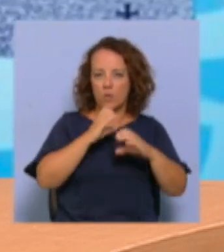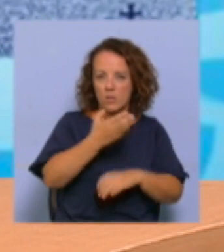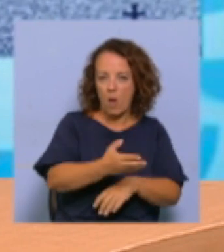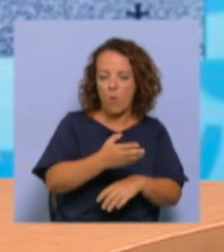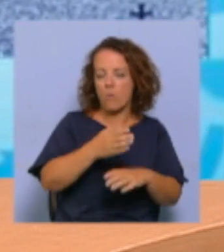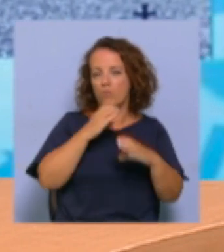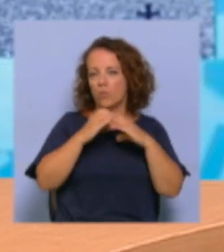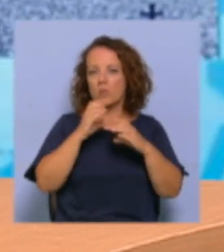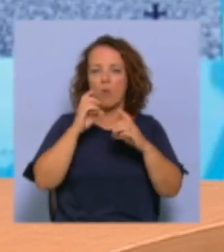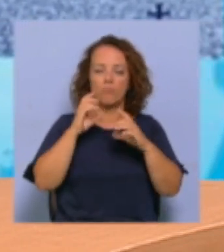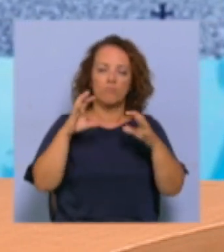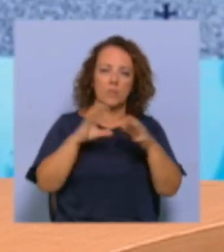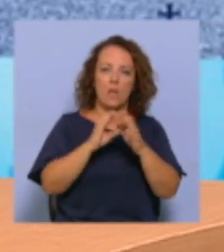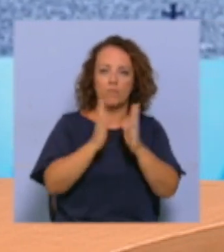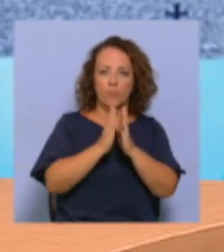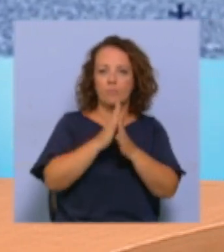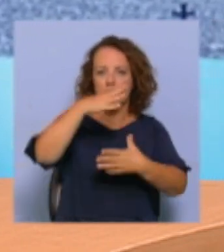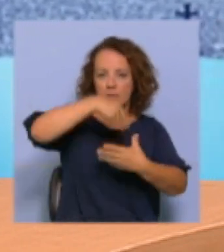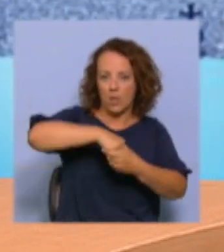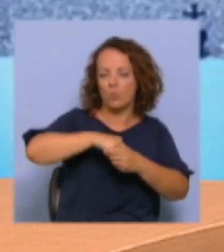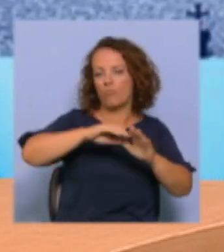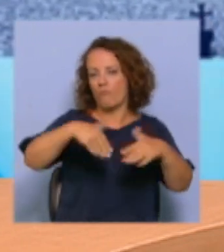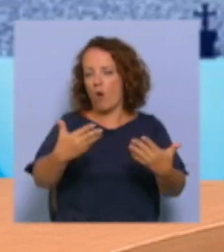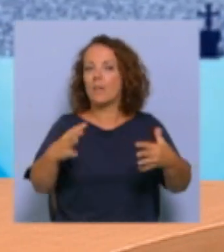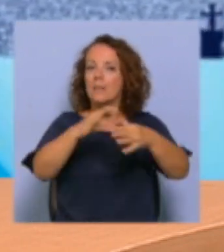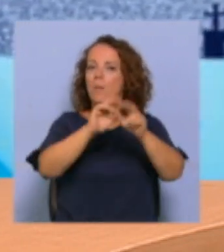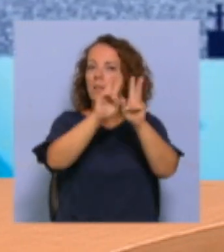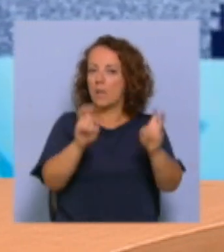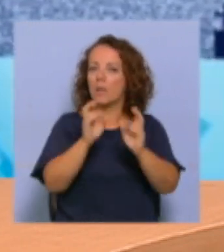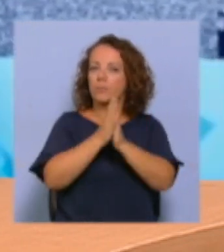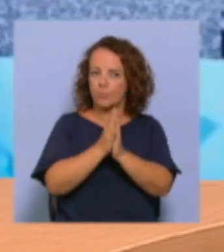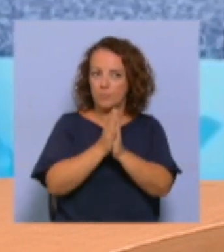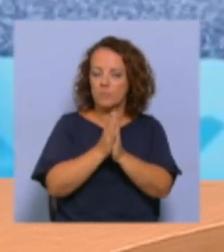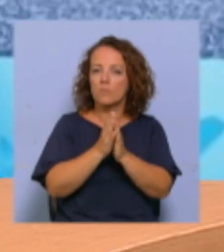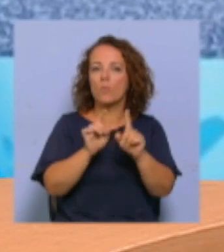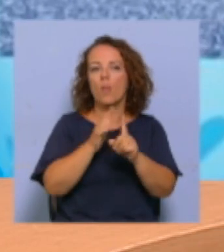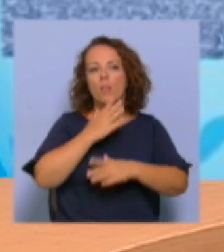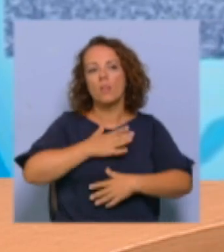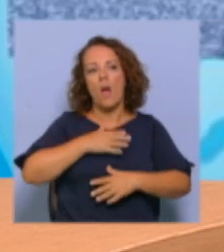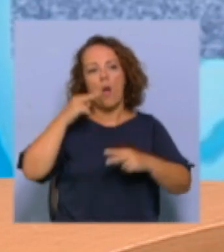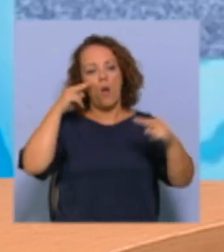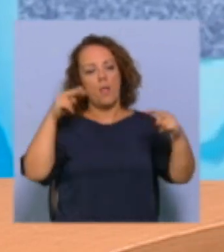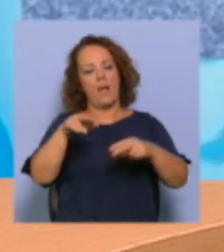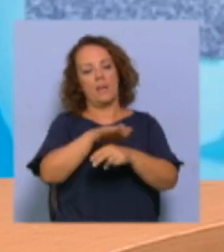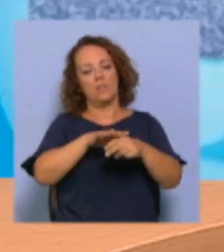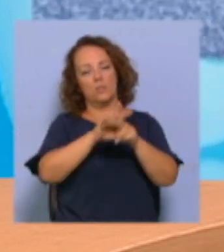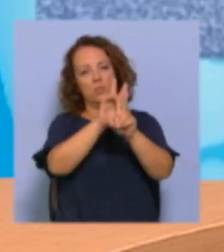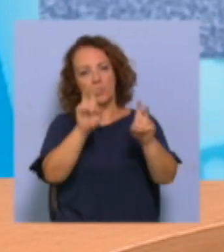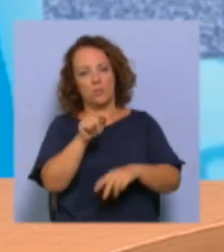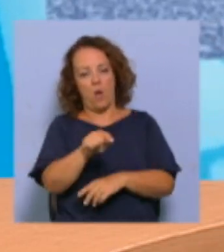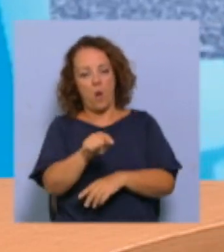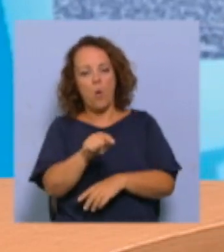comunicação social da Igreja, ou na Igreja e pela Igreja, que conseguíssemos olhar para esta questão da pandemia, de modo como é que ela